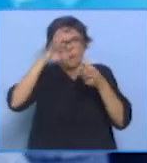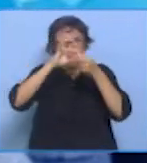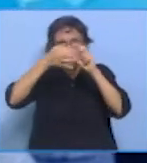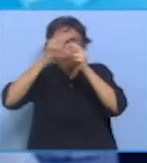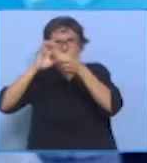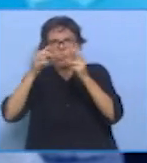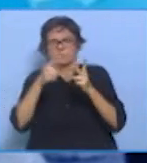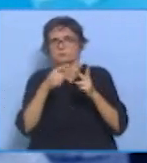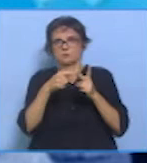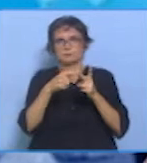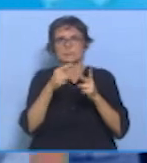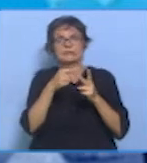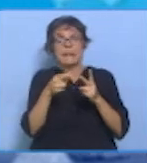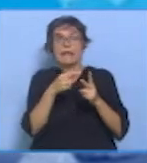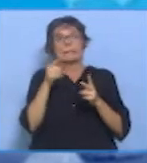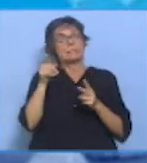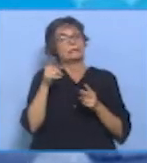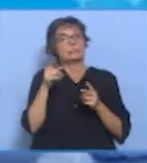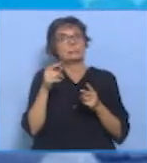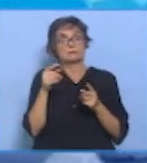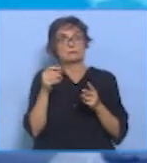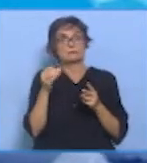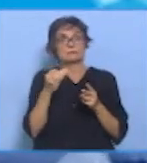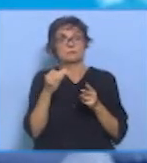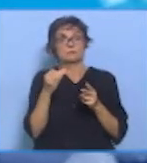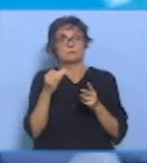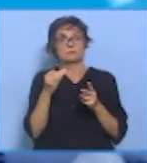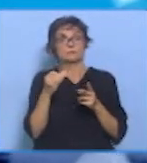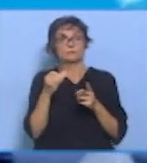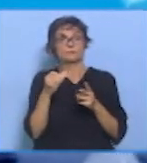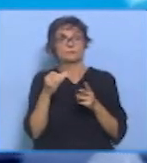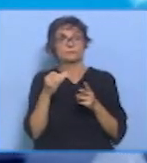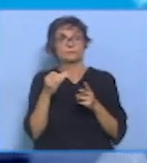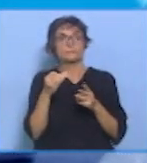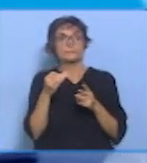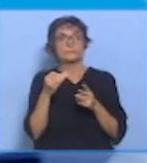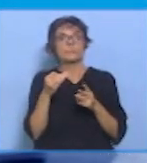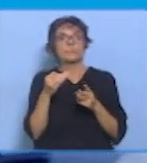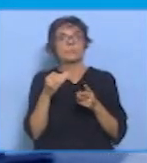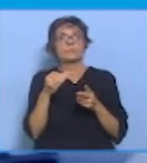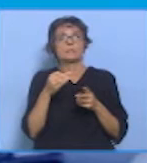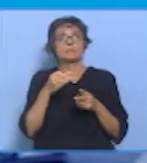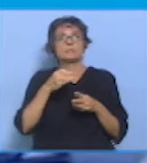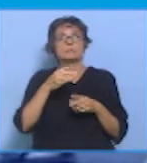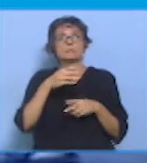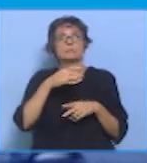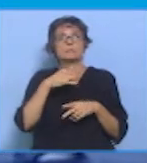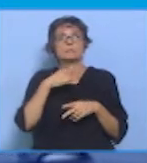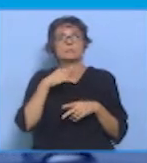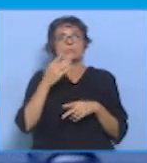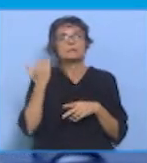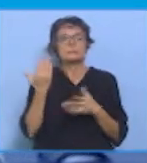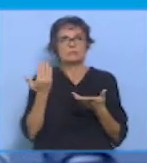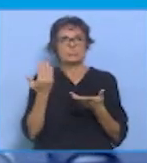da fé e da razão, que o professor estava aqui a dizer, e que é muito importante, porque ele diz que isto da